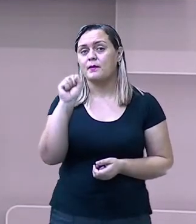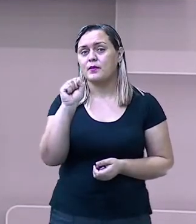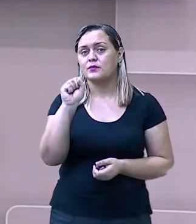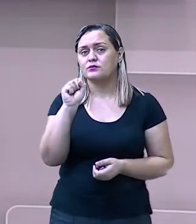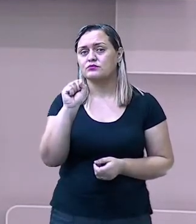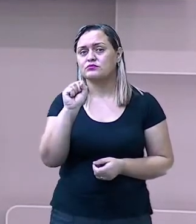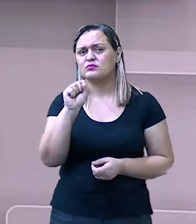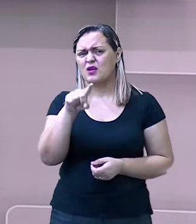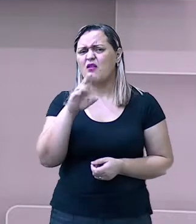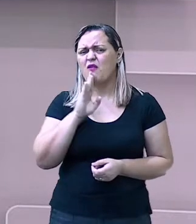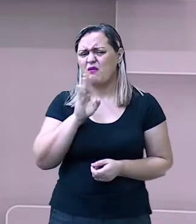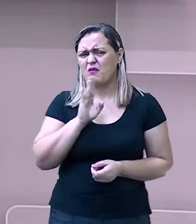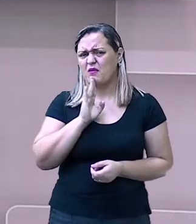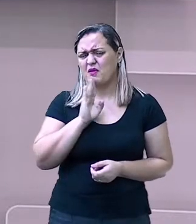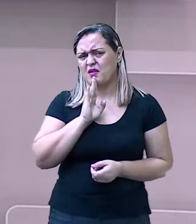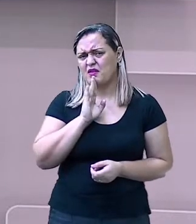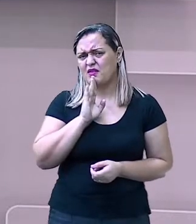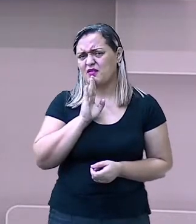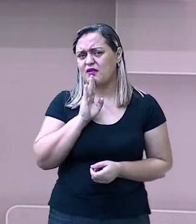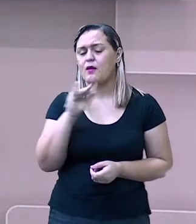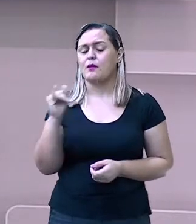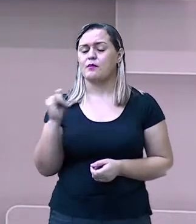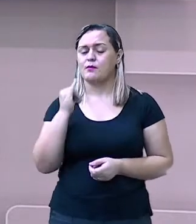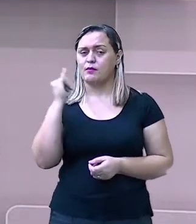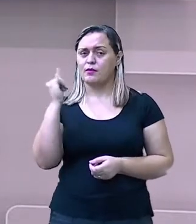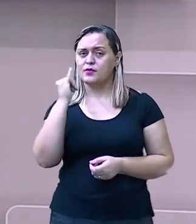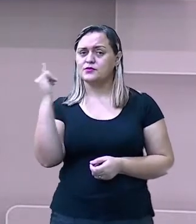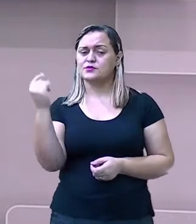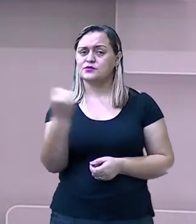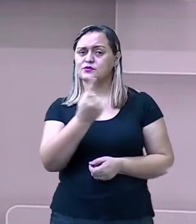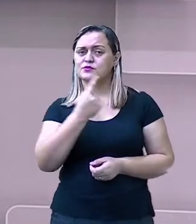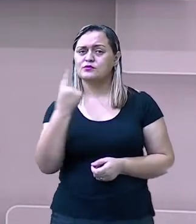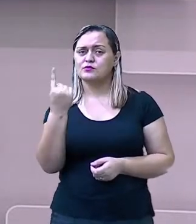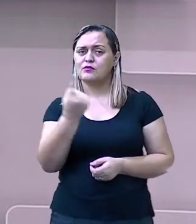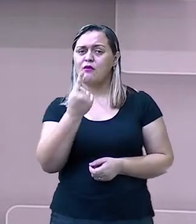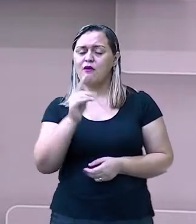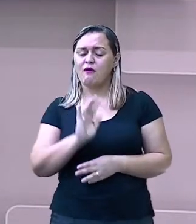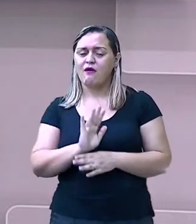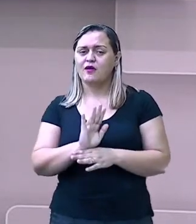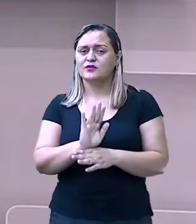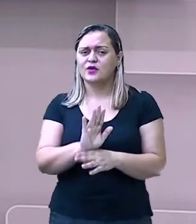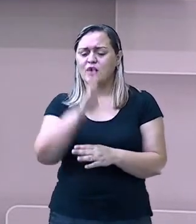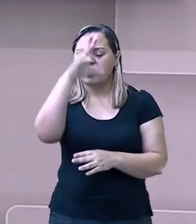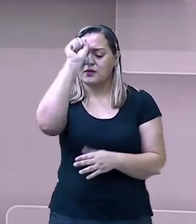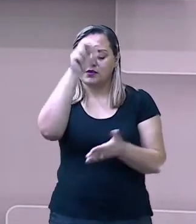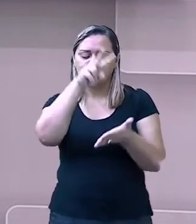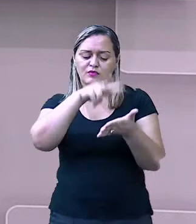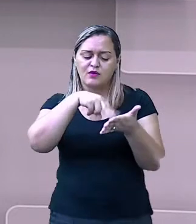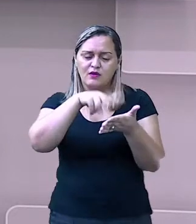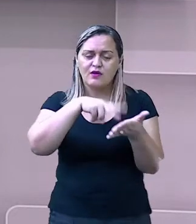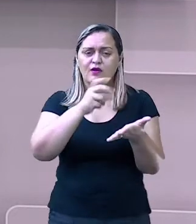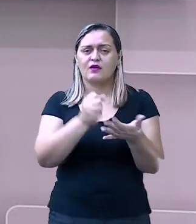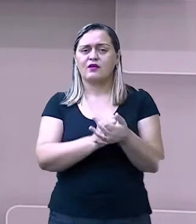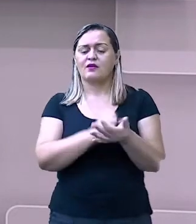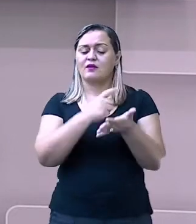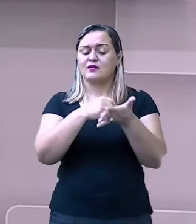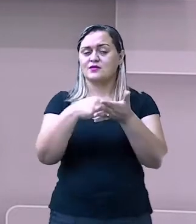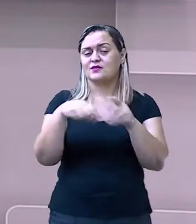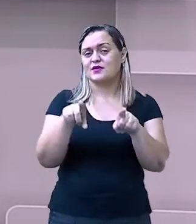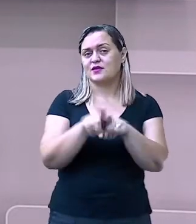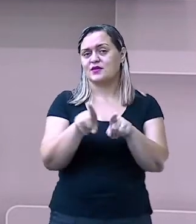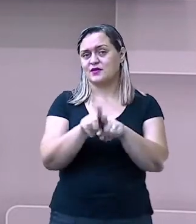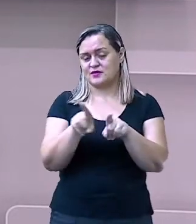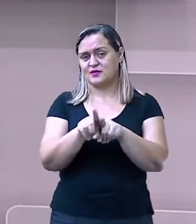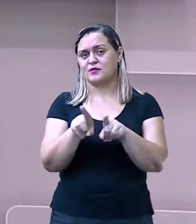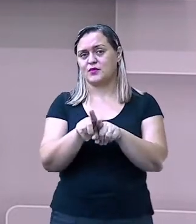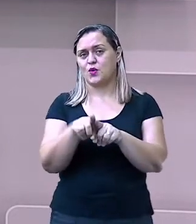conhece? Elas são muito importantes para nos ajudar a aprender a ler, a escrever e vamos falar um pouquinho mais